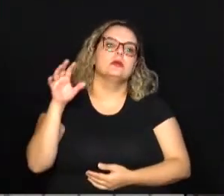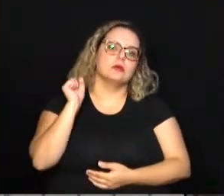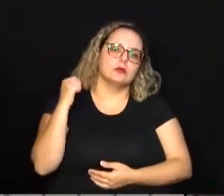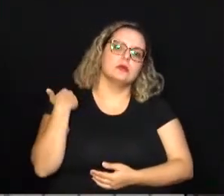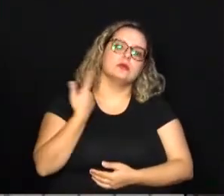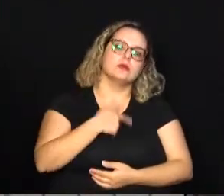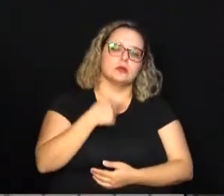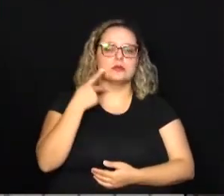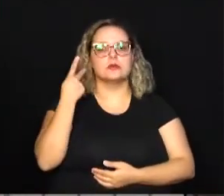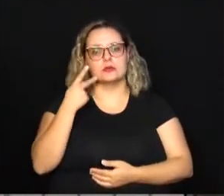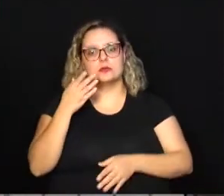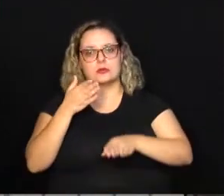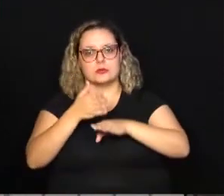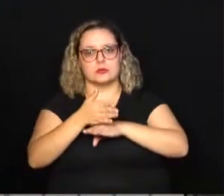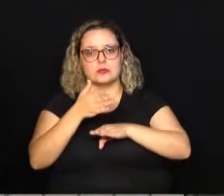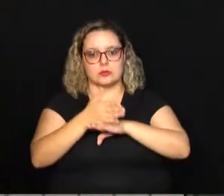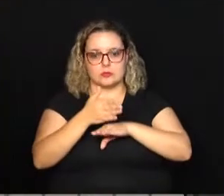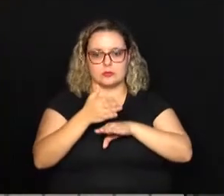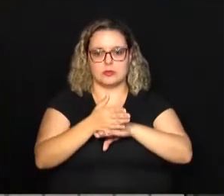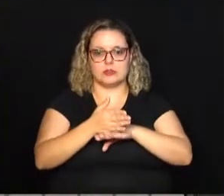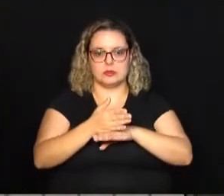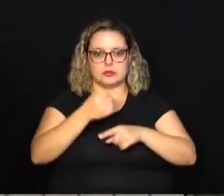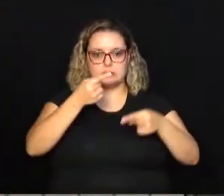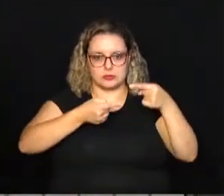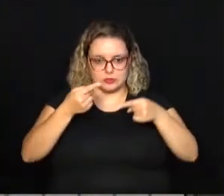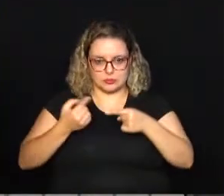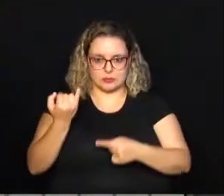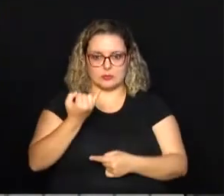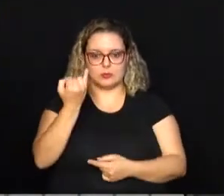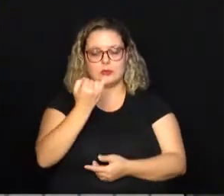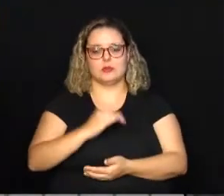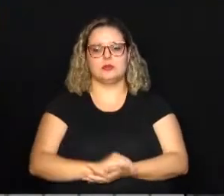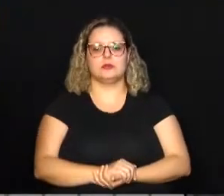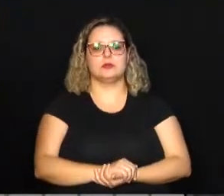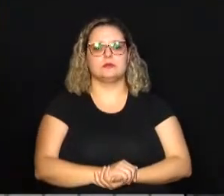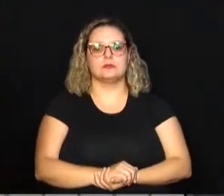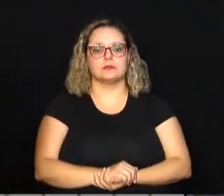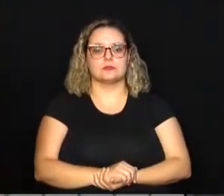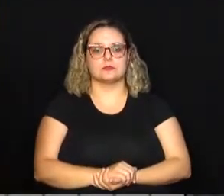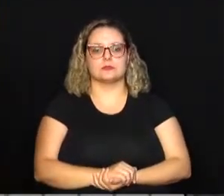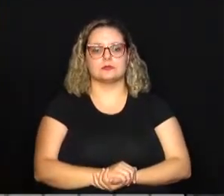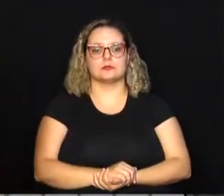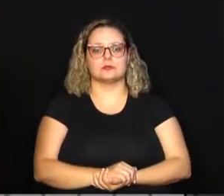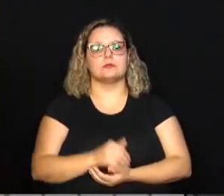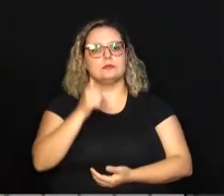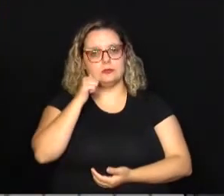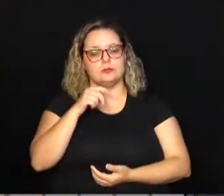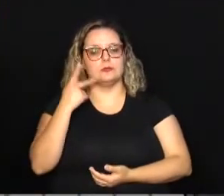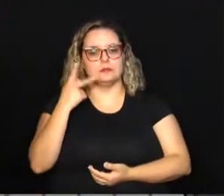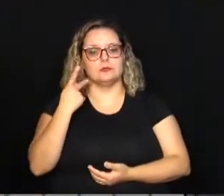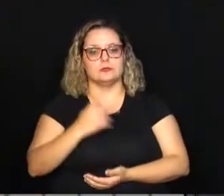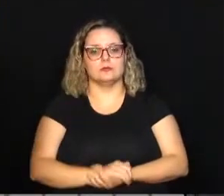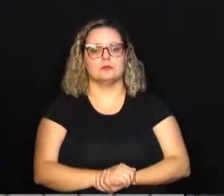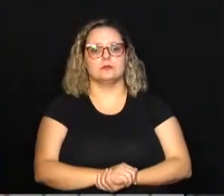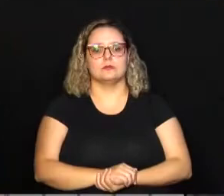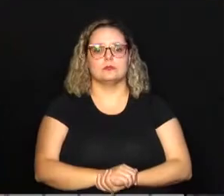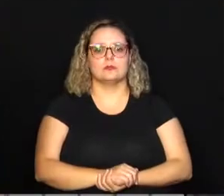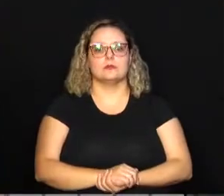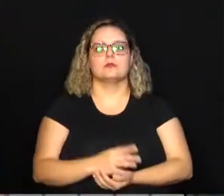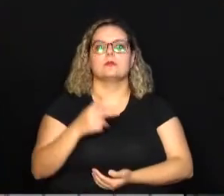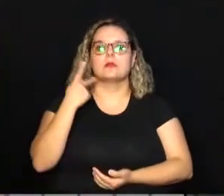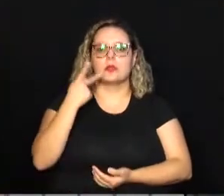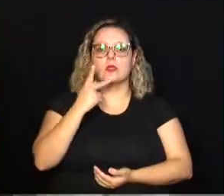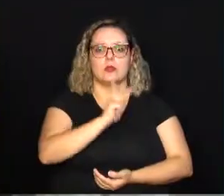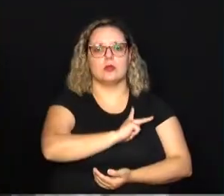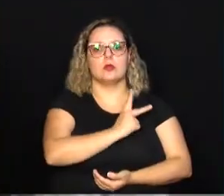estar participando de um debate tão importante como esse. Vereador Paulo Haddad,